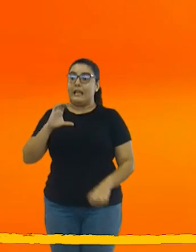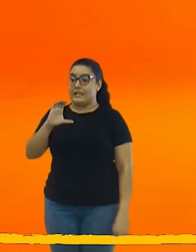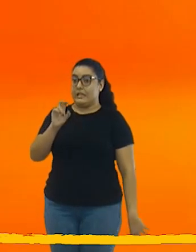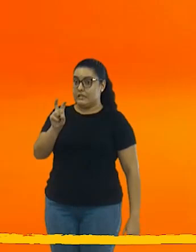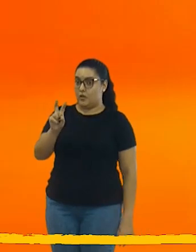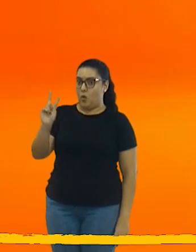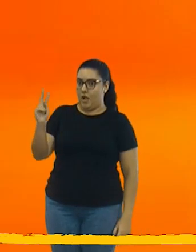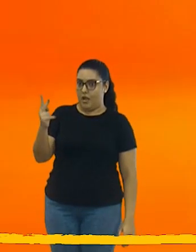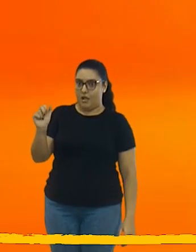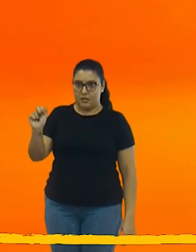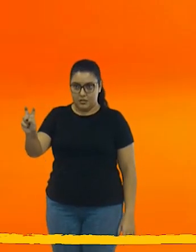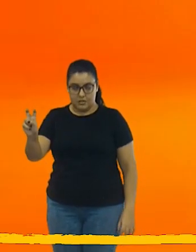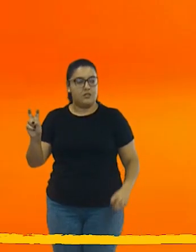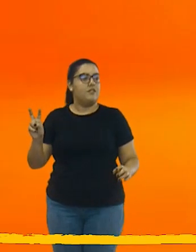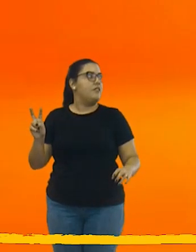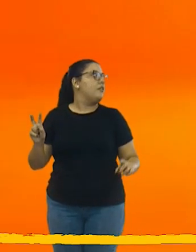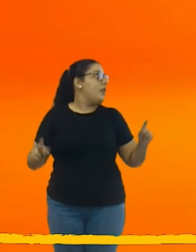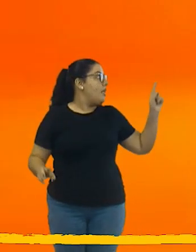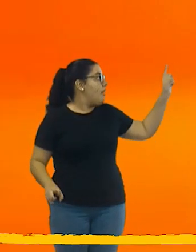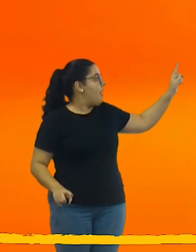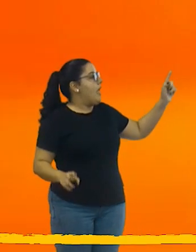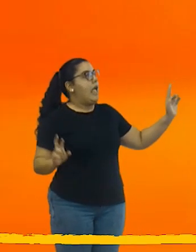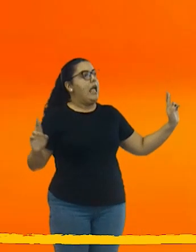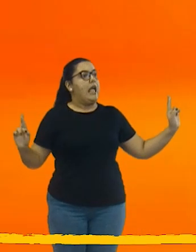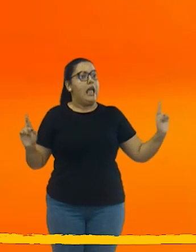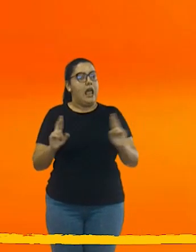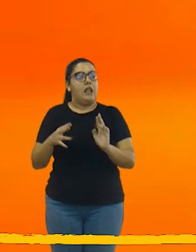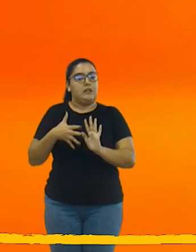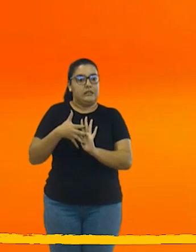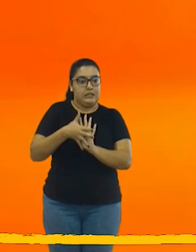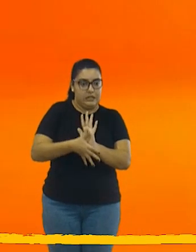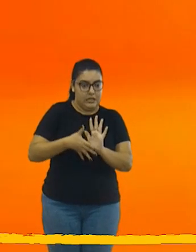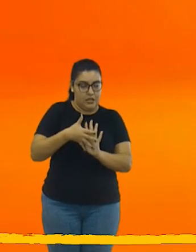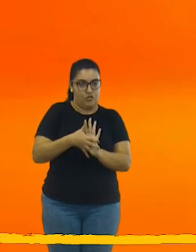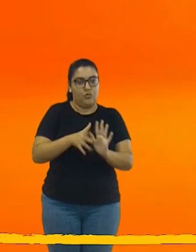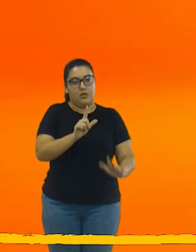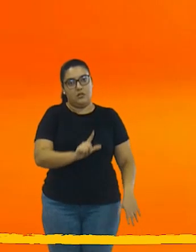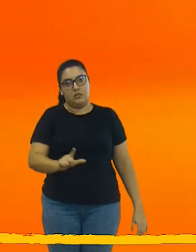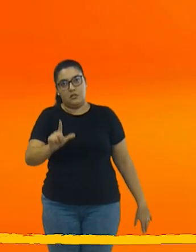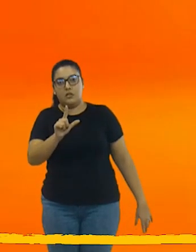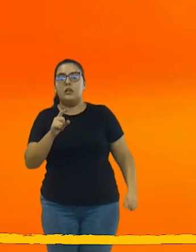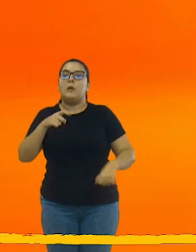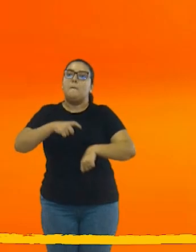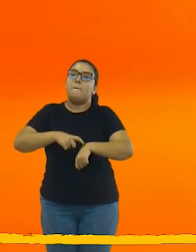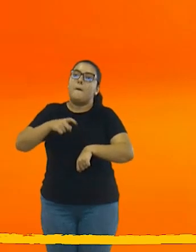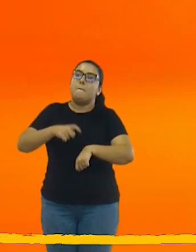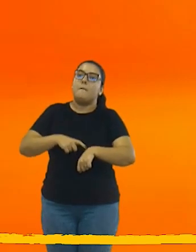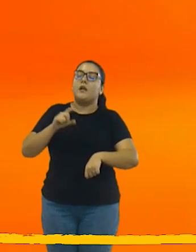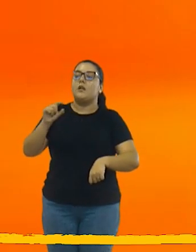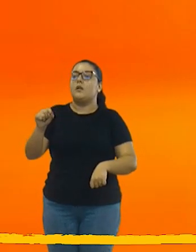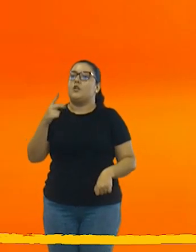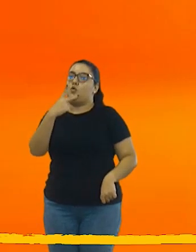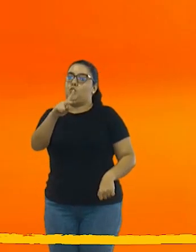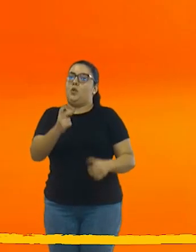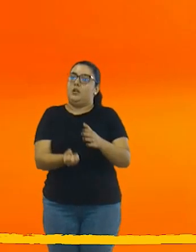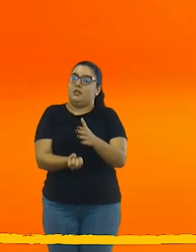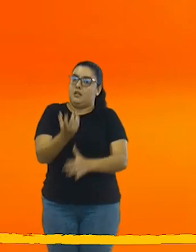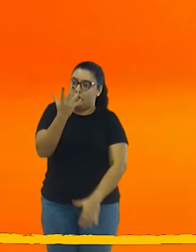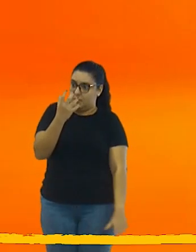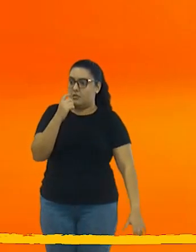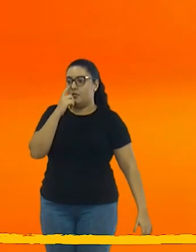C5H15. Estabelecer relações entre o texto literário e o momento de sua